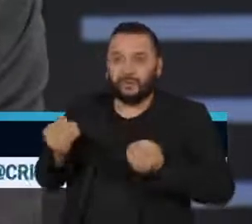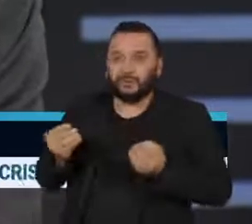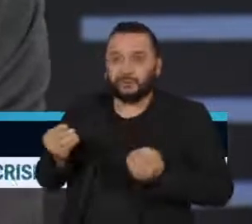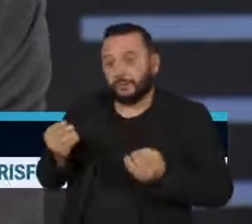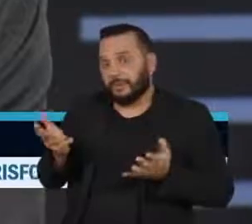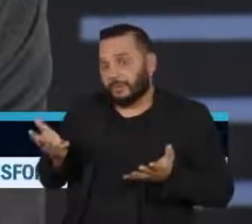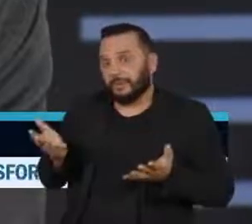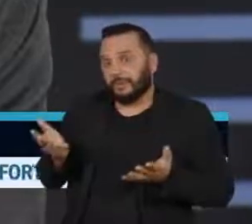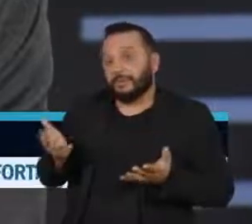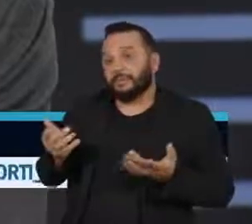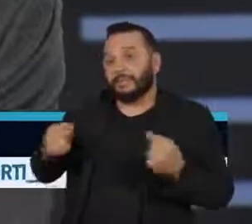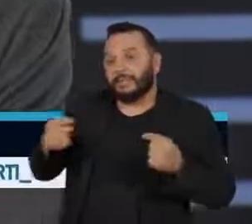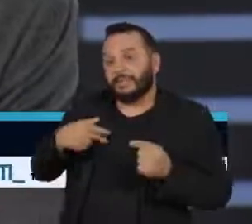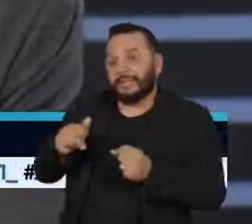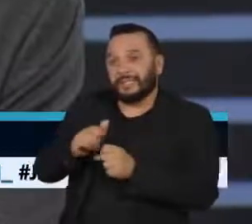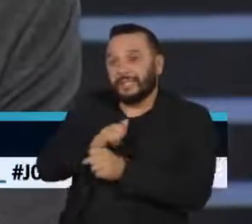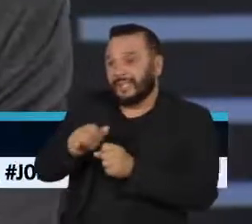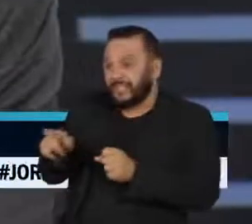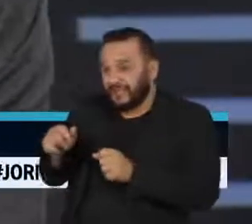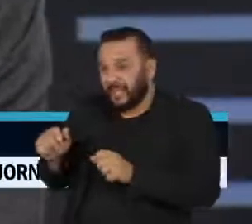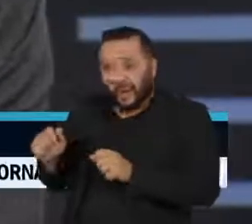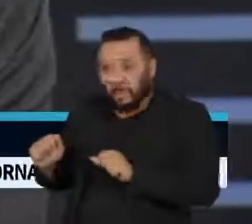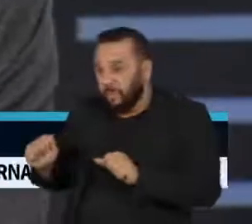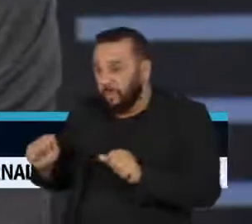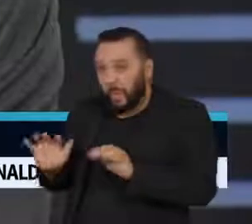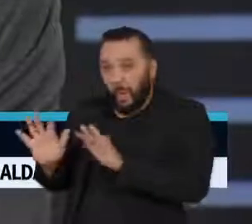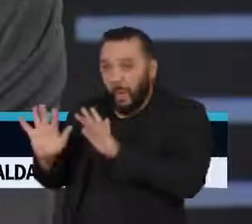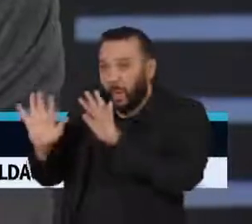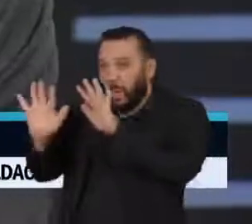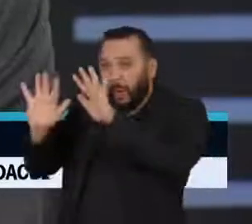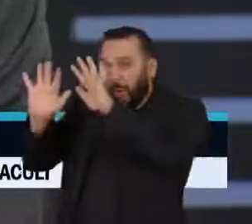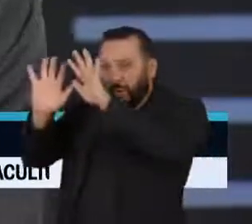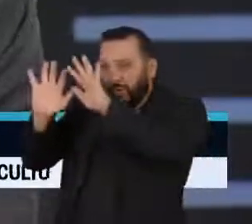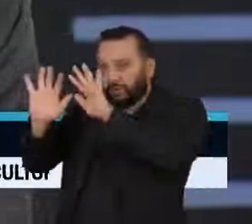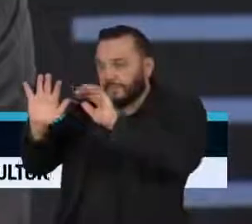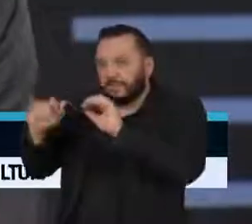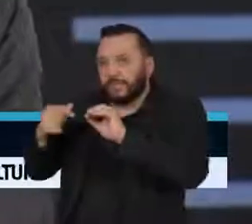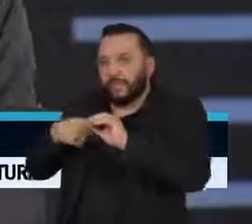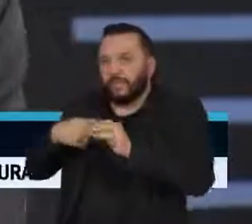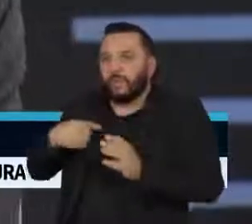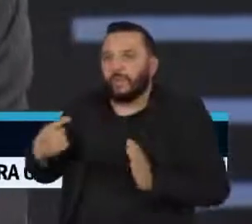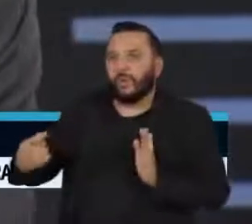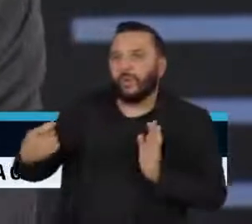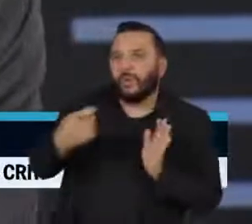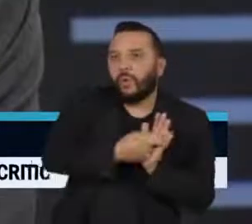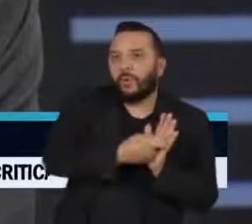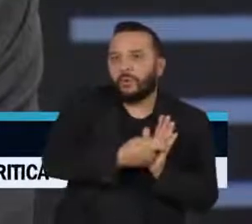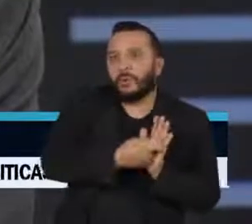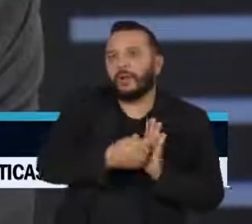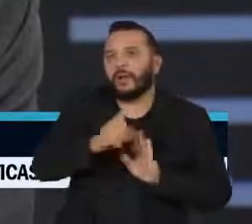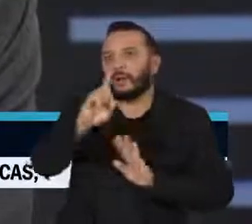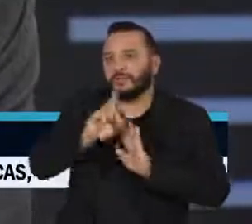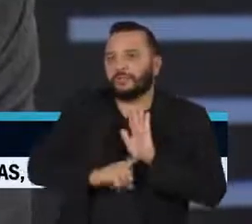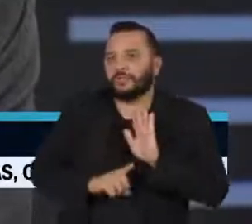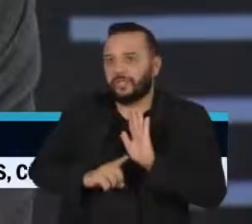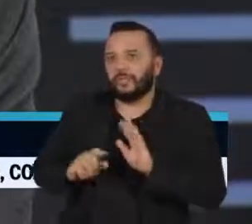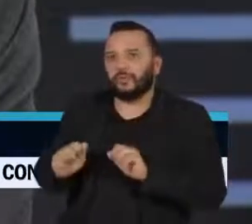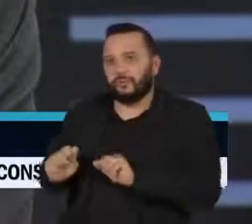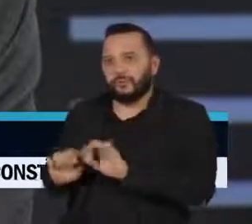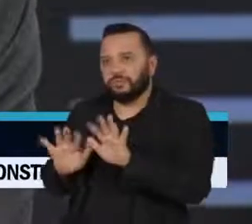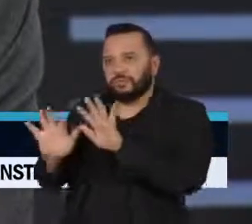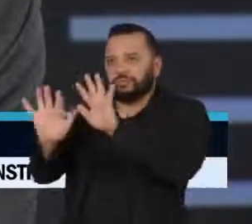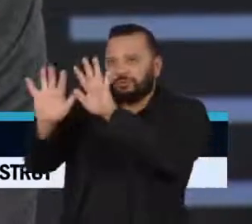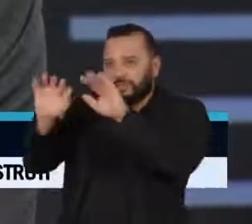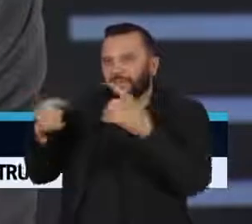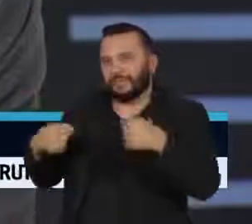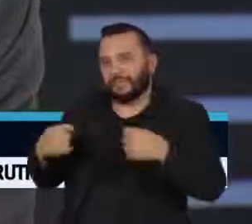um custo para quem polui demais e tem que comprar o direito de poluir, então de alguma forma acaba internalizando esse tipo de